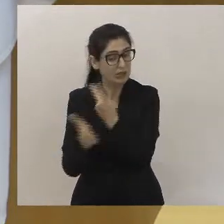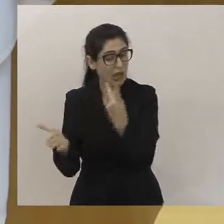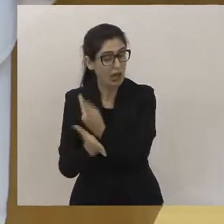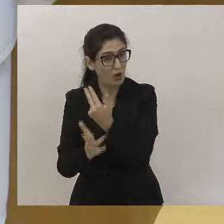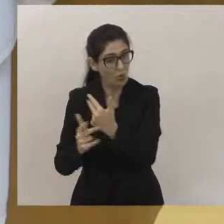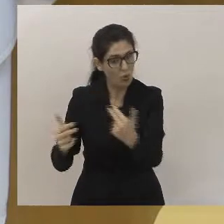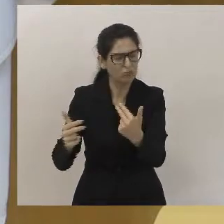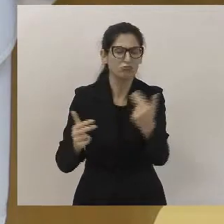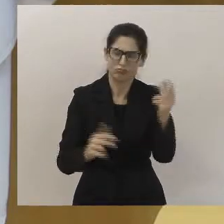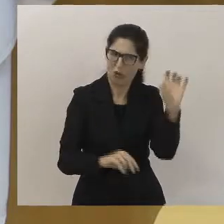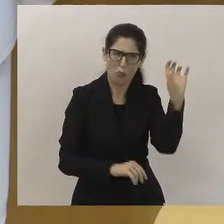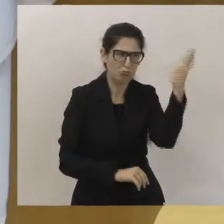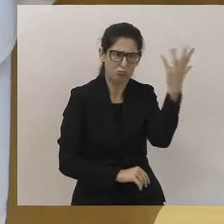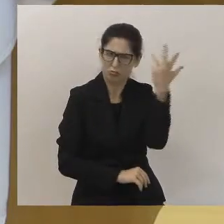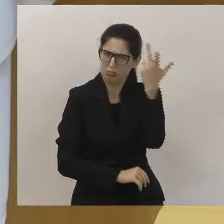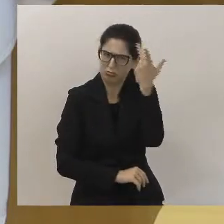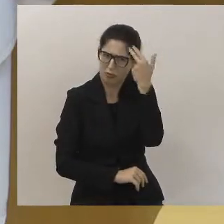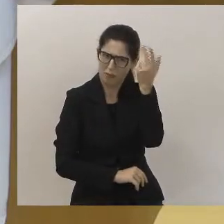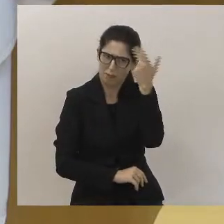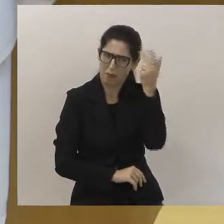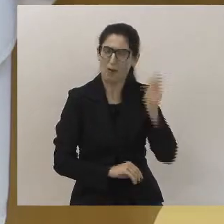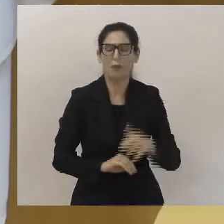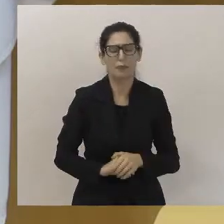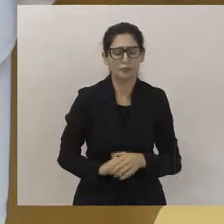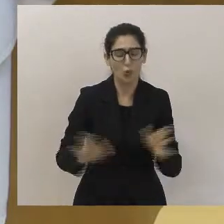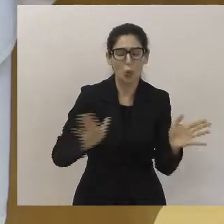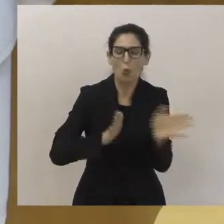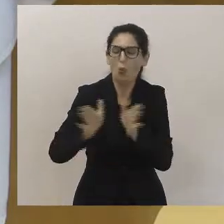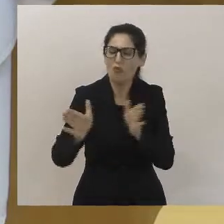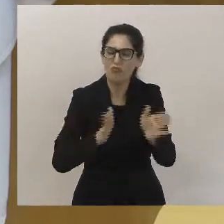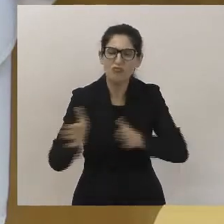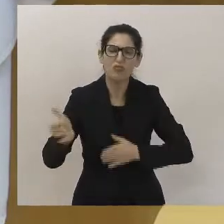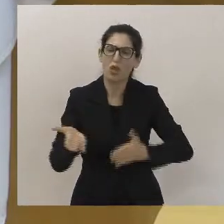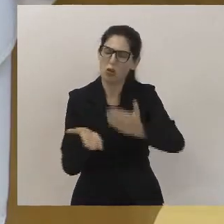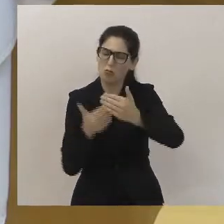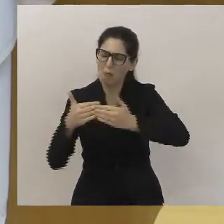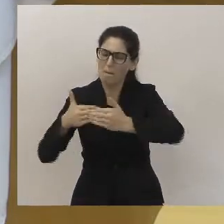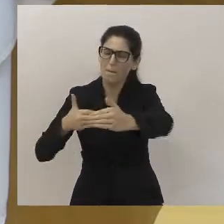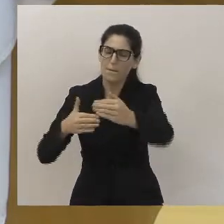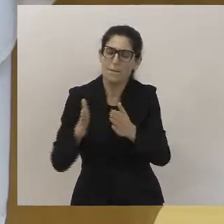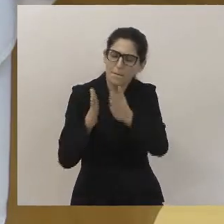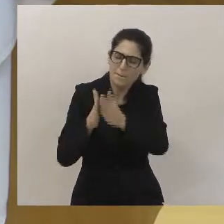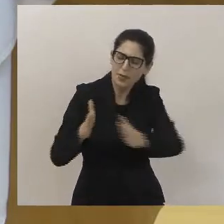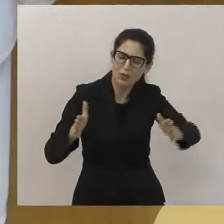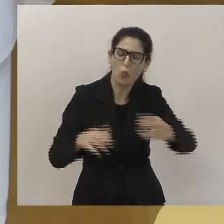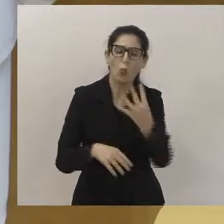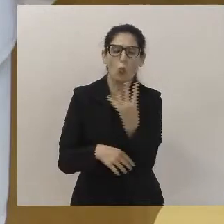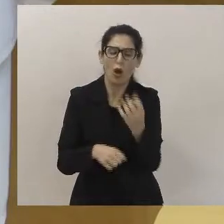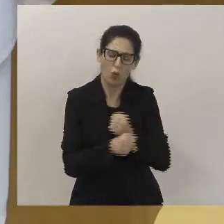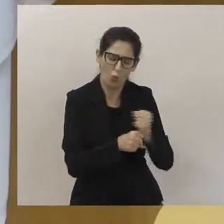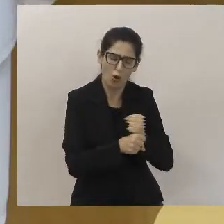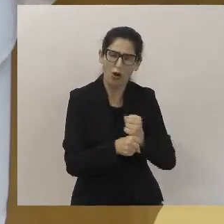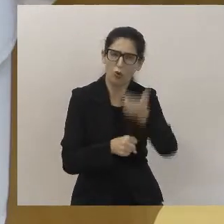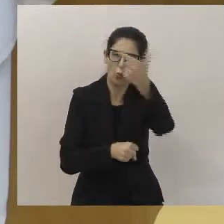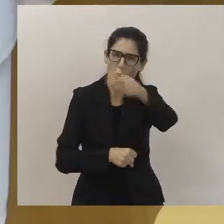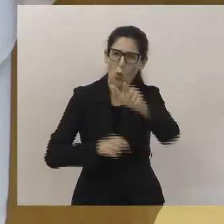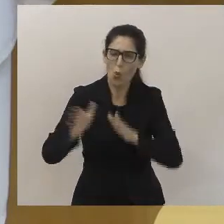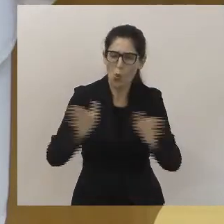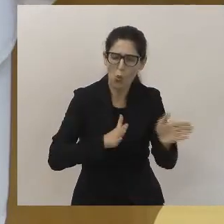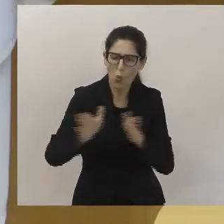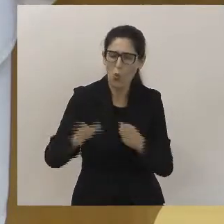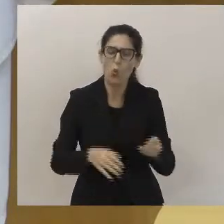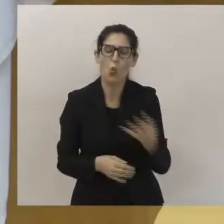acontece a acho que todo governo que entra ele vai cometer erros porque às vezes falta de expertise